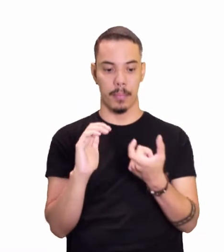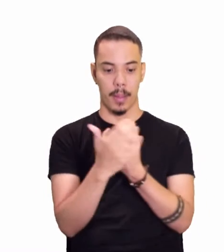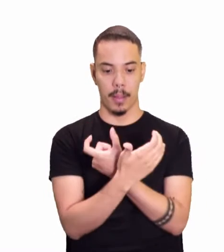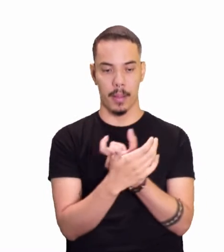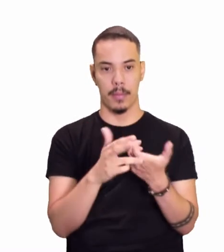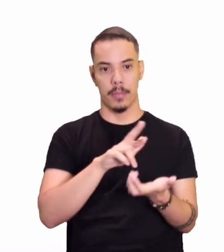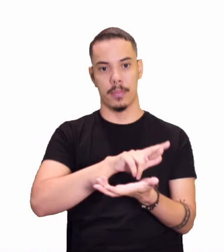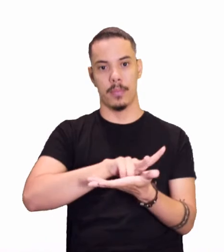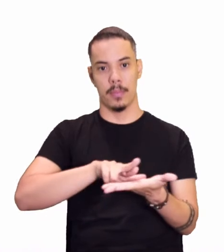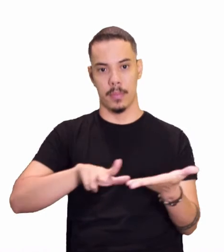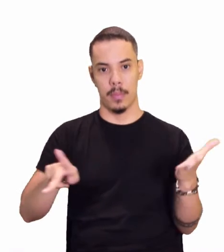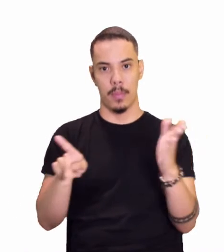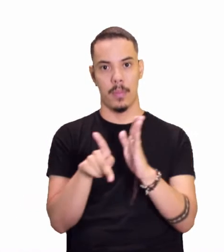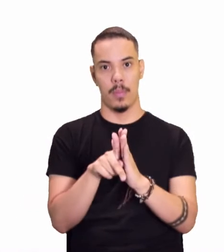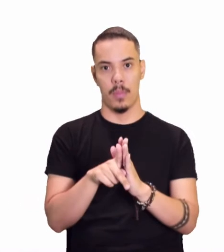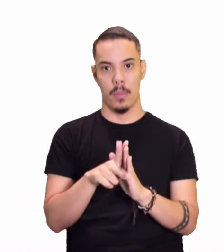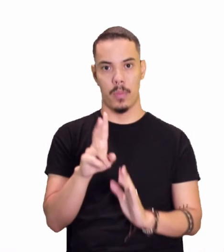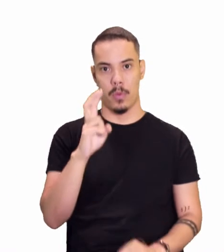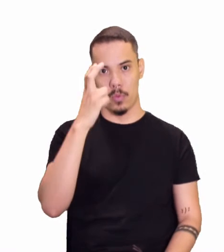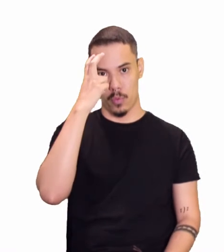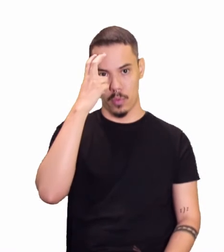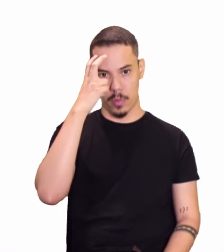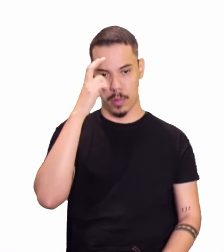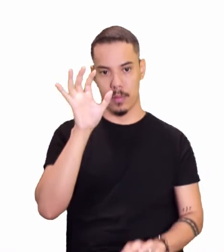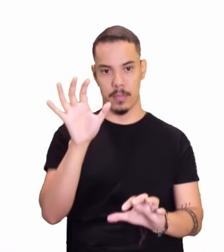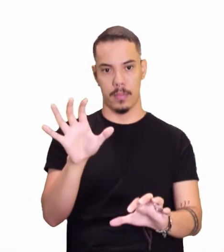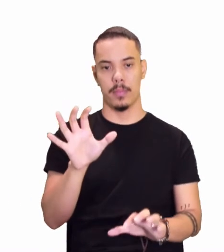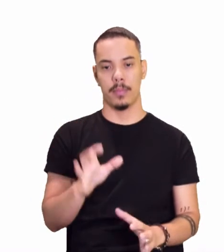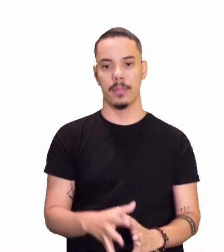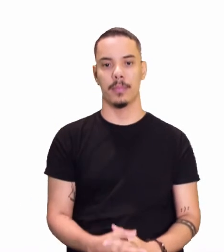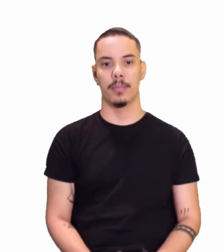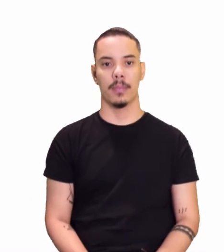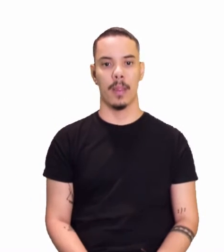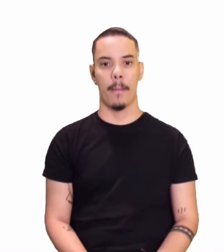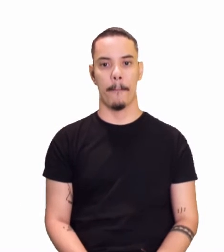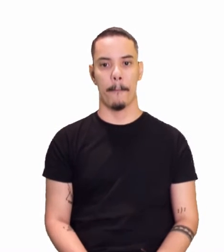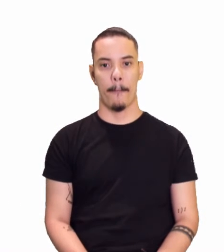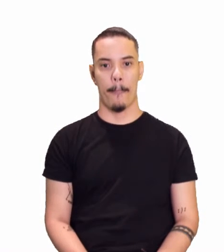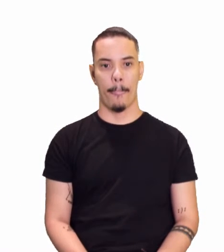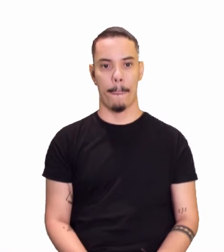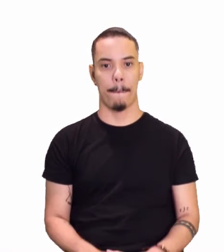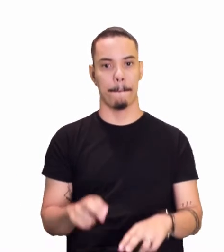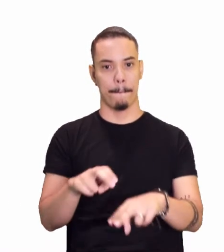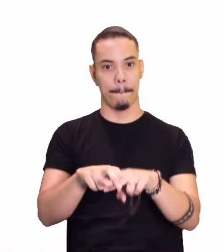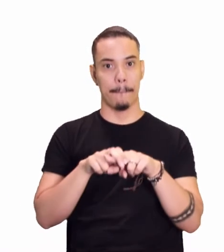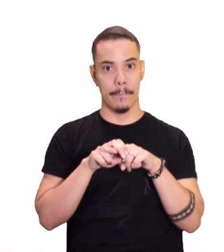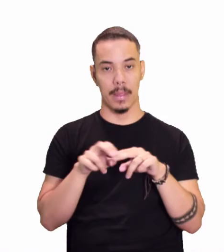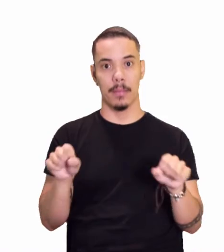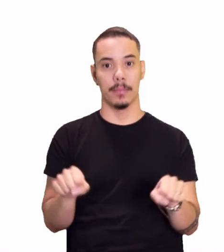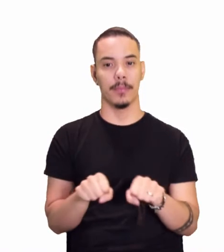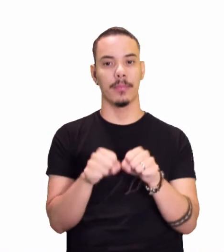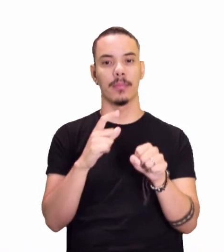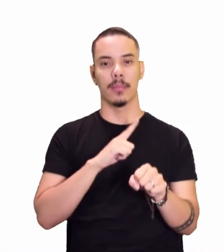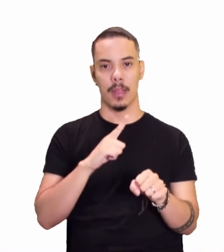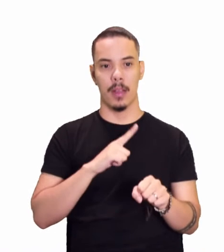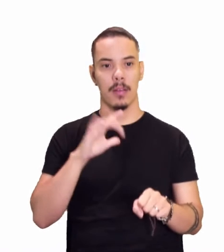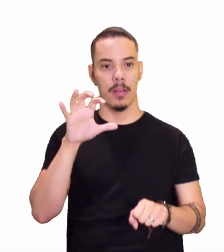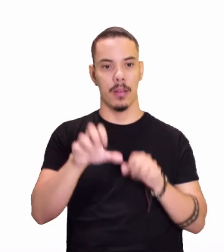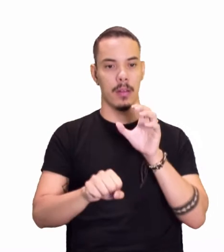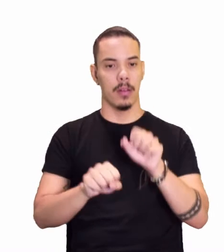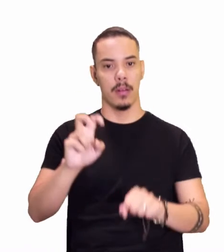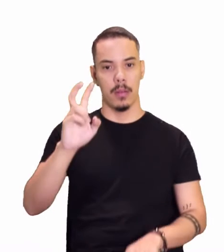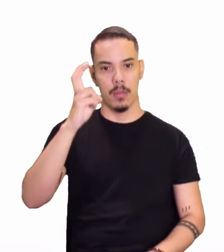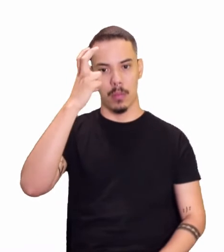trazendo essa cultura greco-romana aí para a poesia, tá certo? Então, por esses desligamentos, houve um resgate das